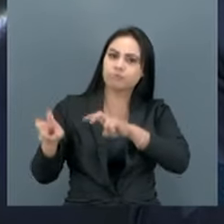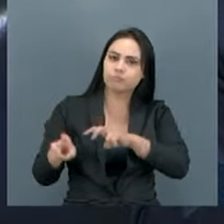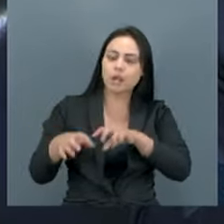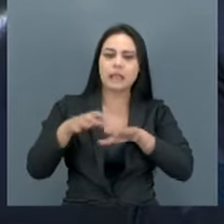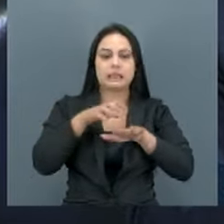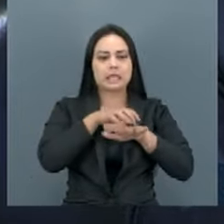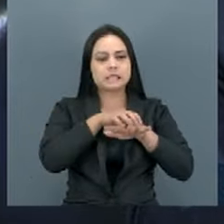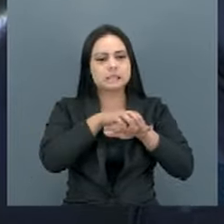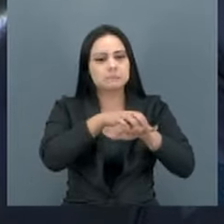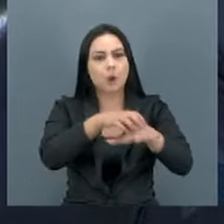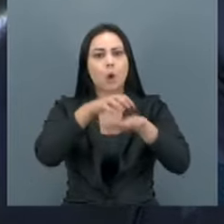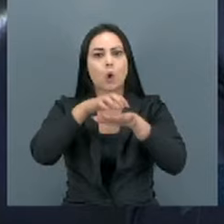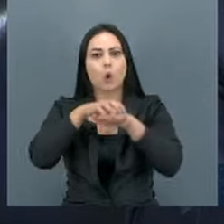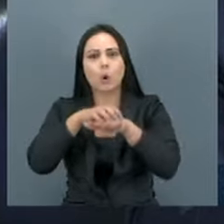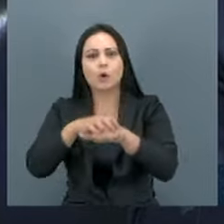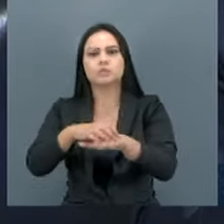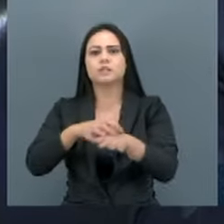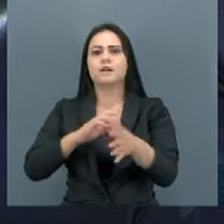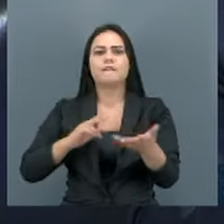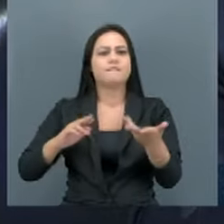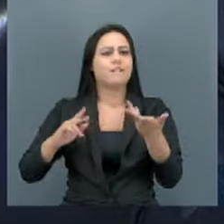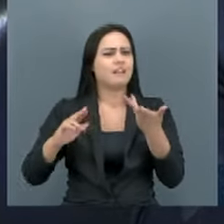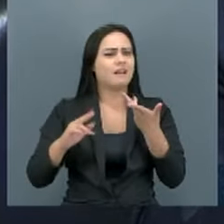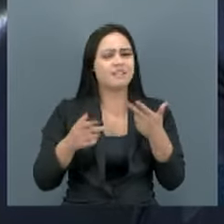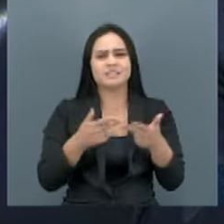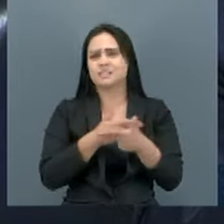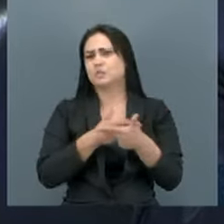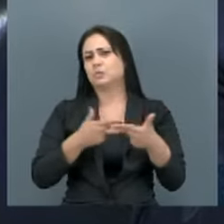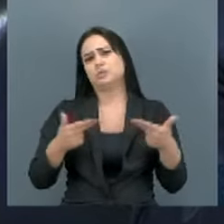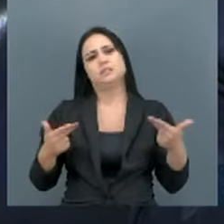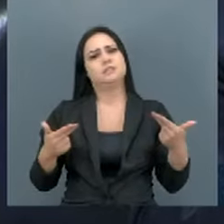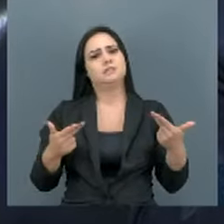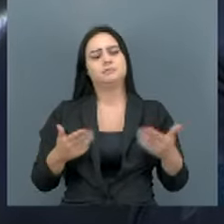da macaxeira, da farinha, da palha, etc., etc.